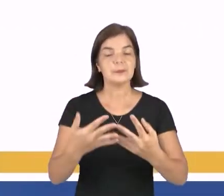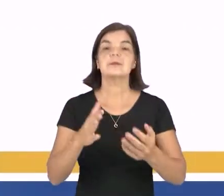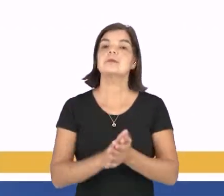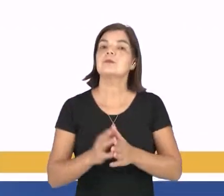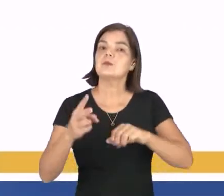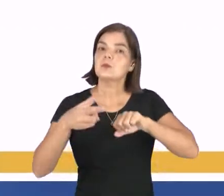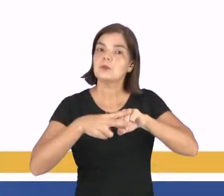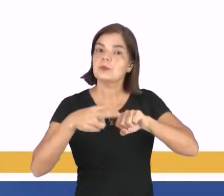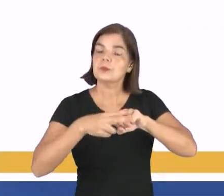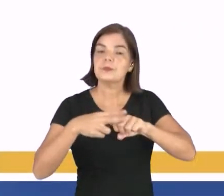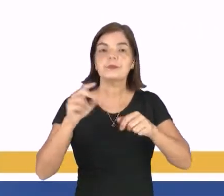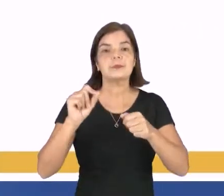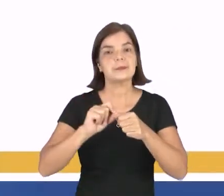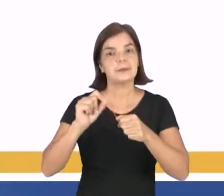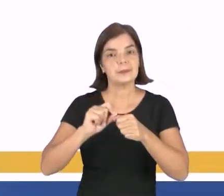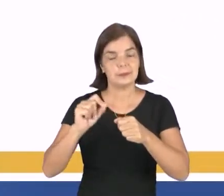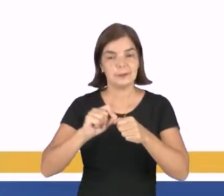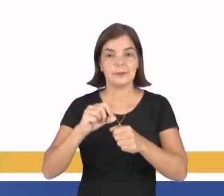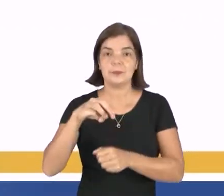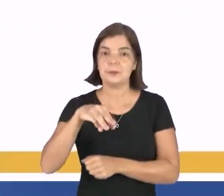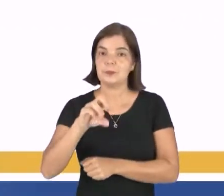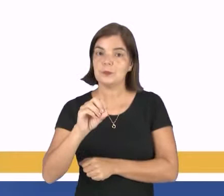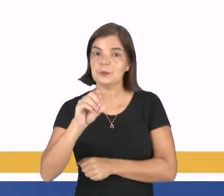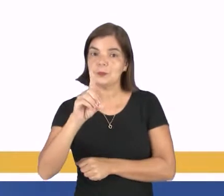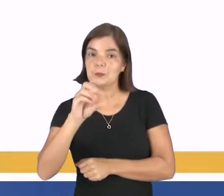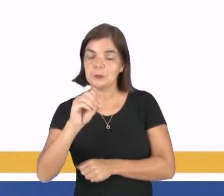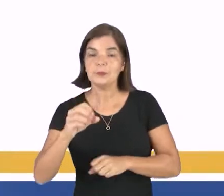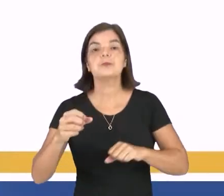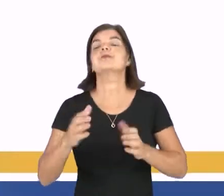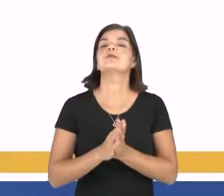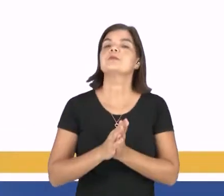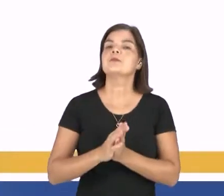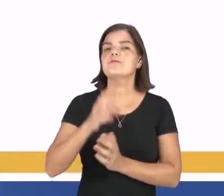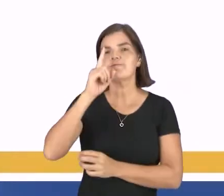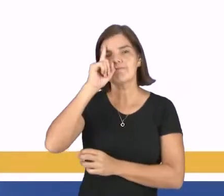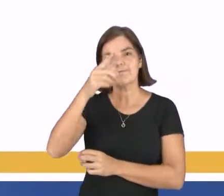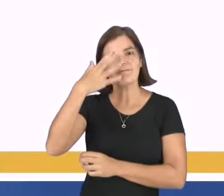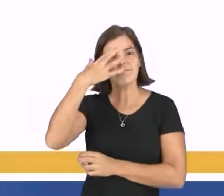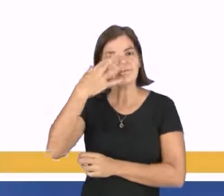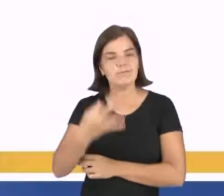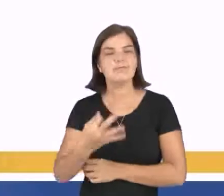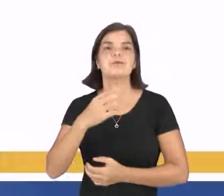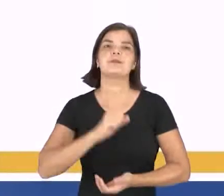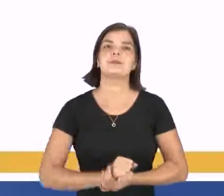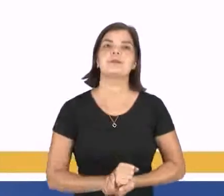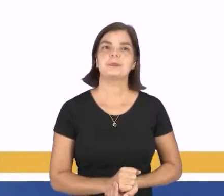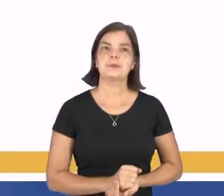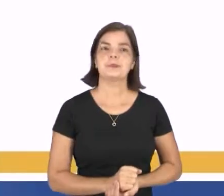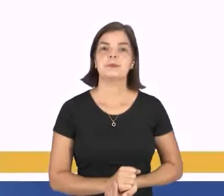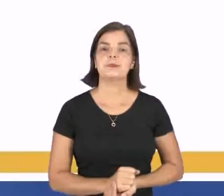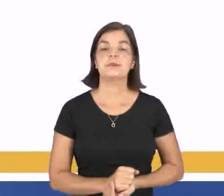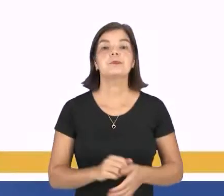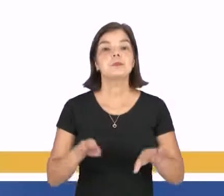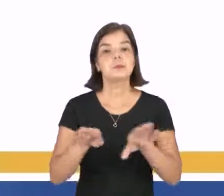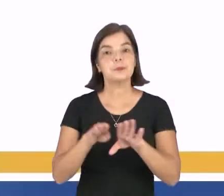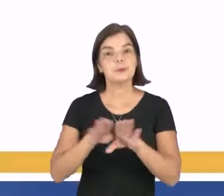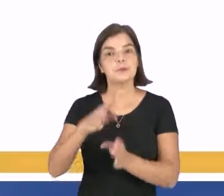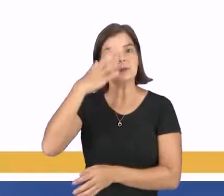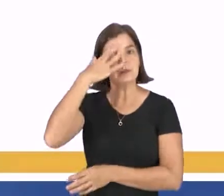verbal fazia está no modo indicativo porque exprime uma certeza o modo indicativo